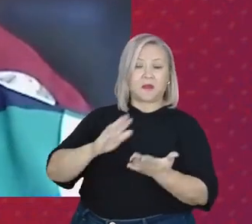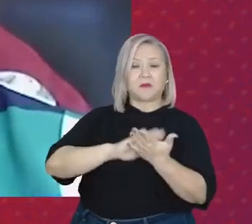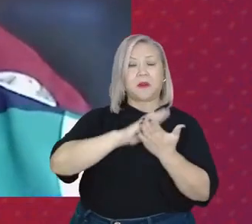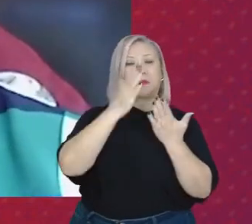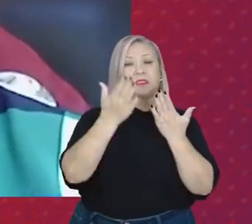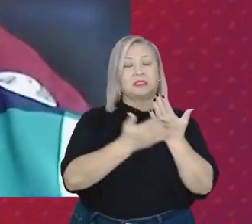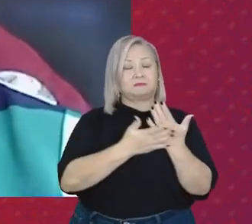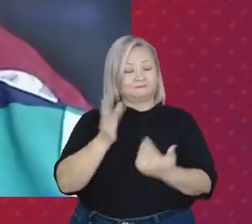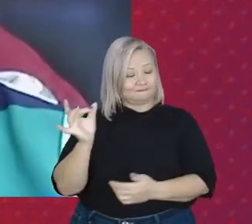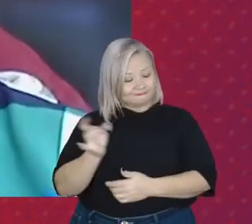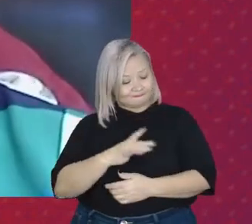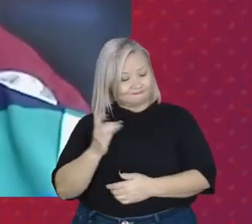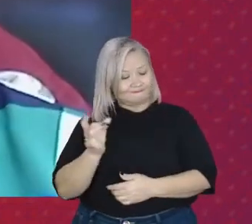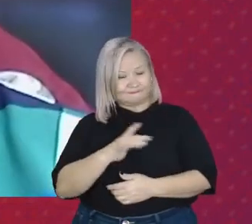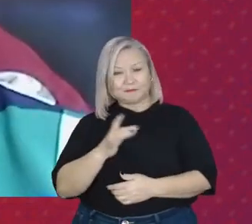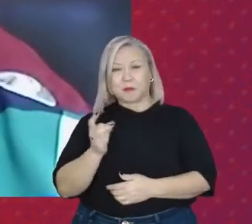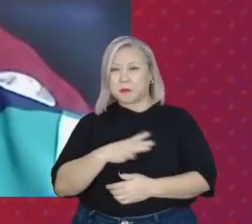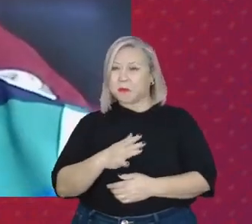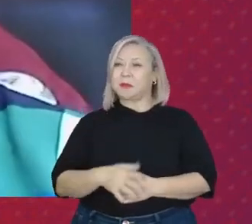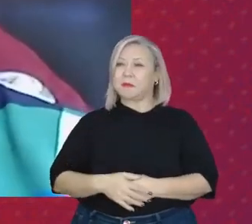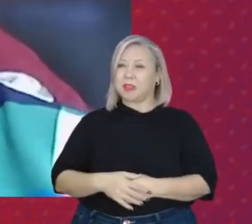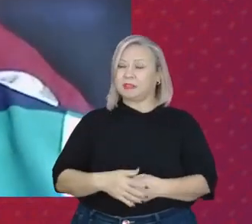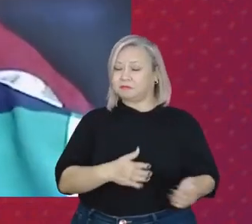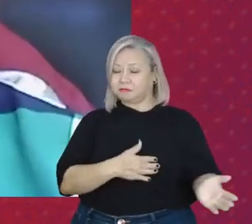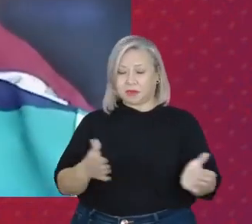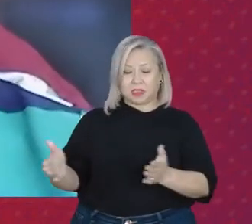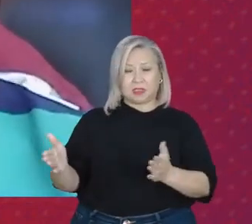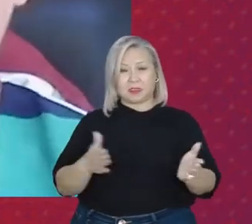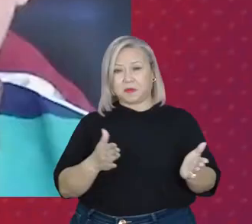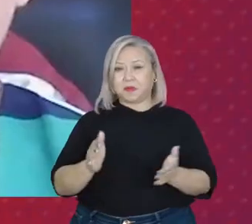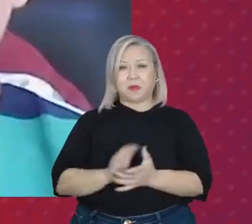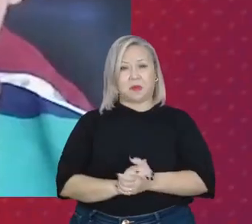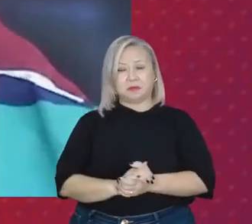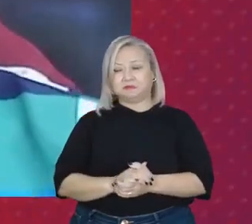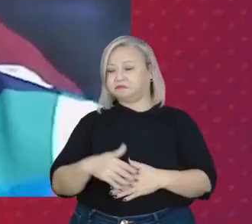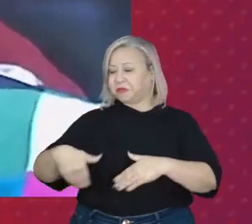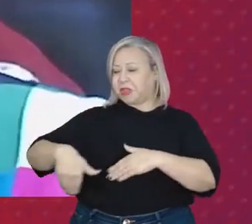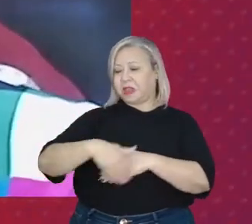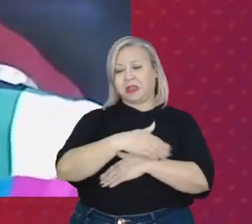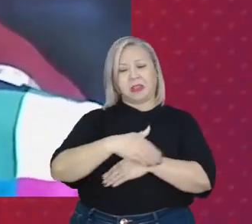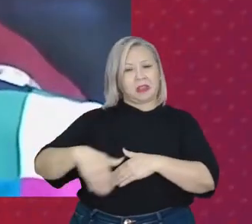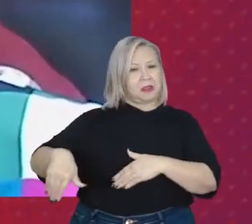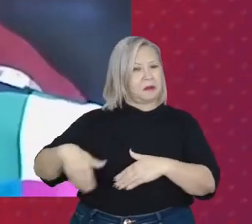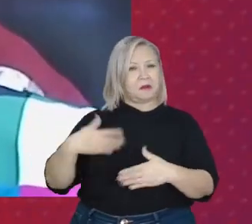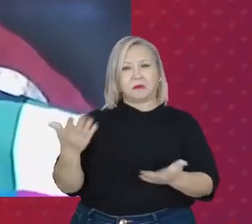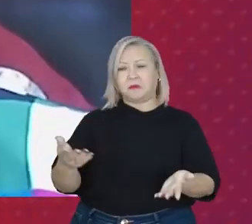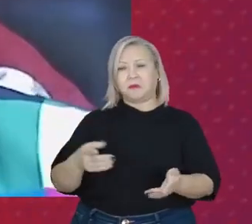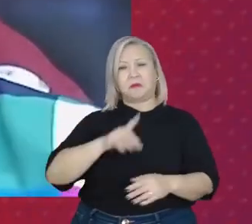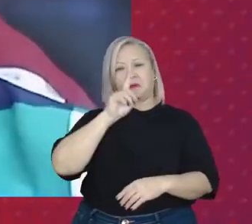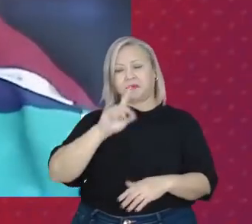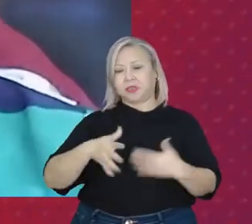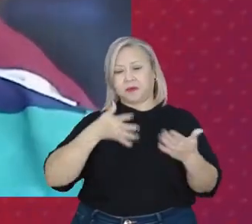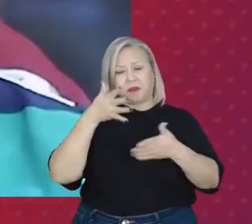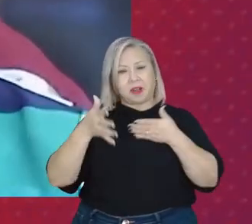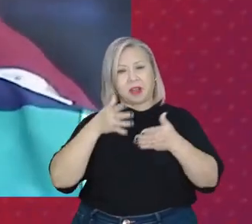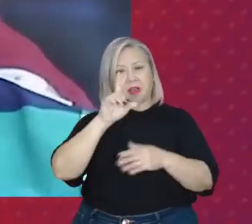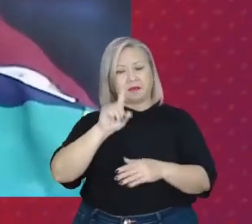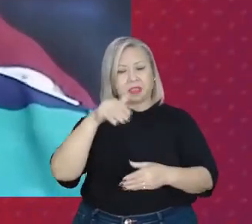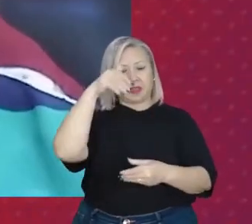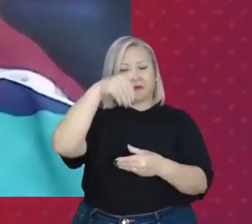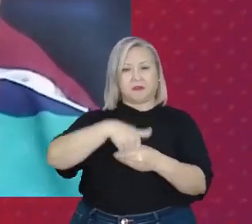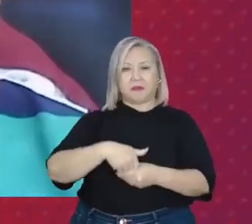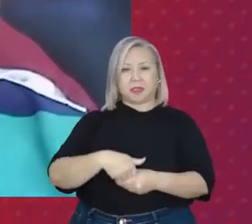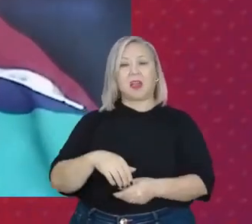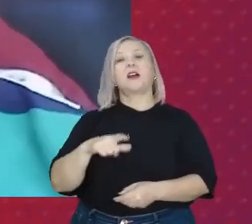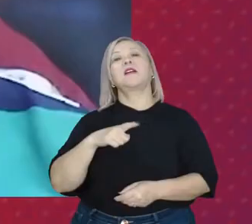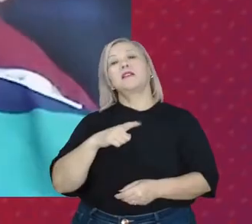pelo medo durante esse tempo todo, seja no ônibus, seja na rua, seja no direito de falar, seja o direito de votar.